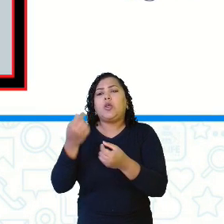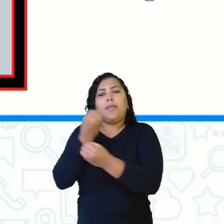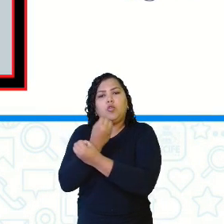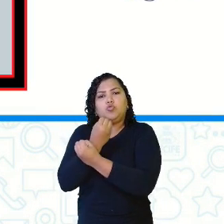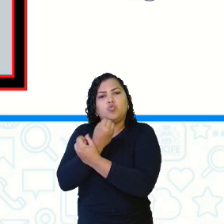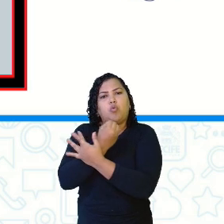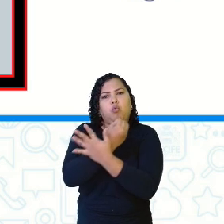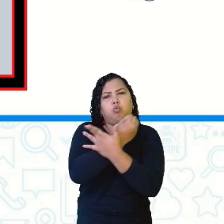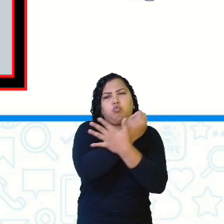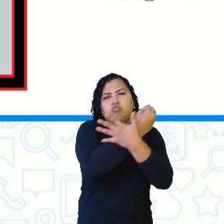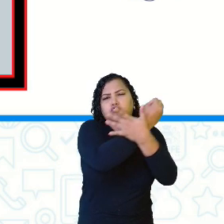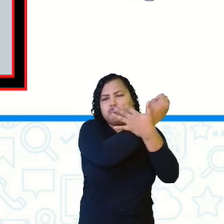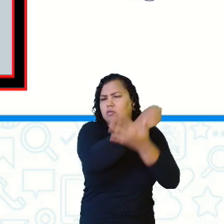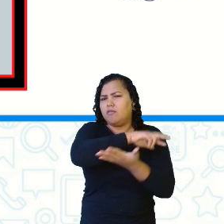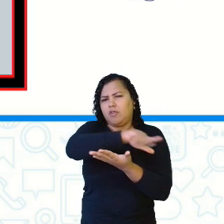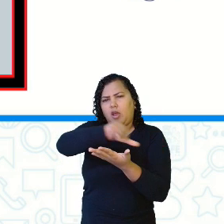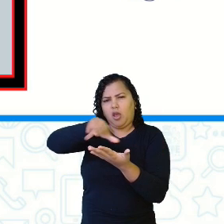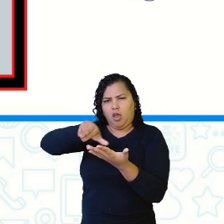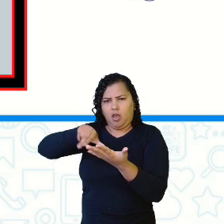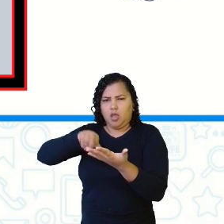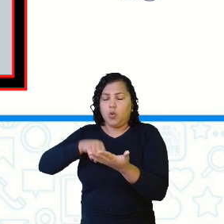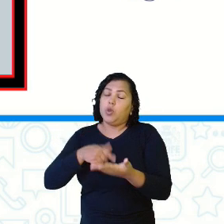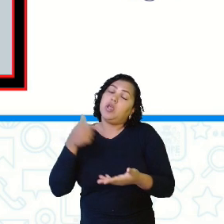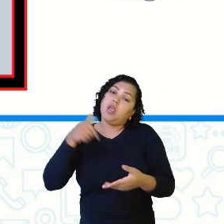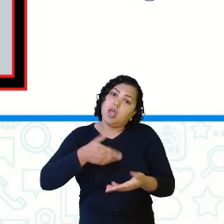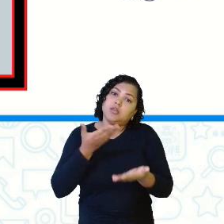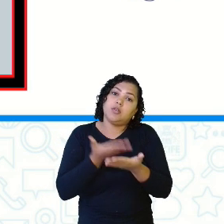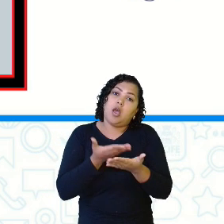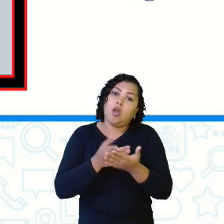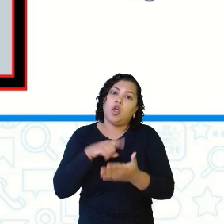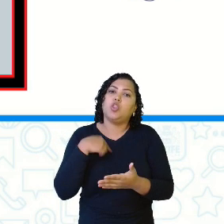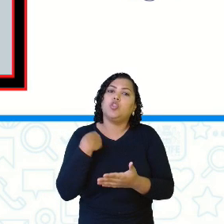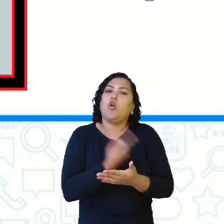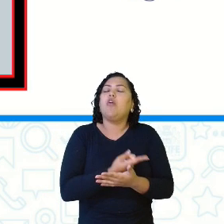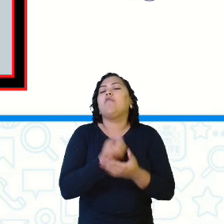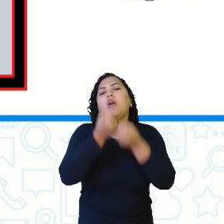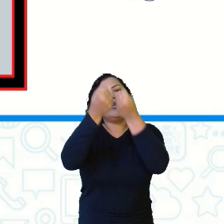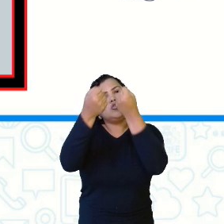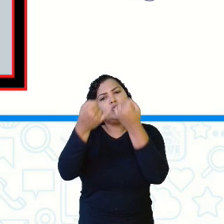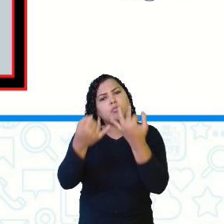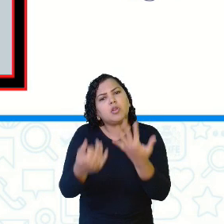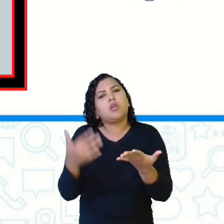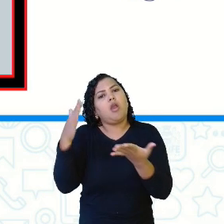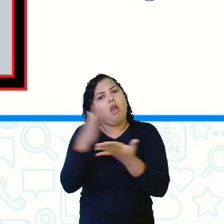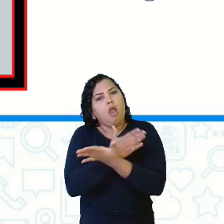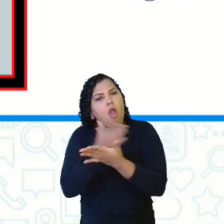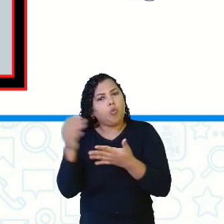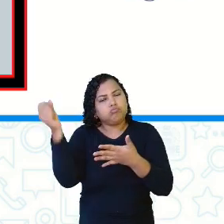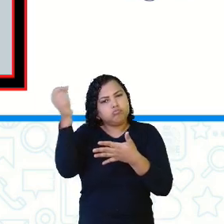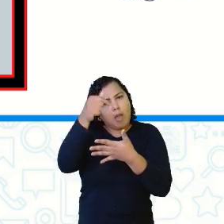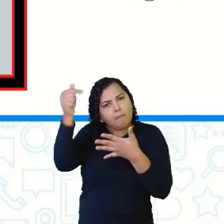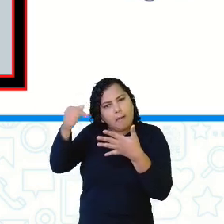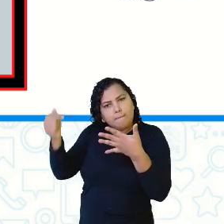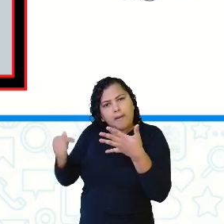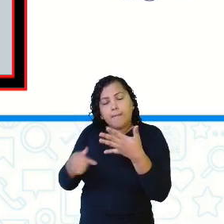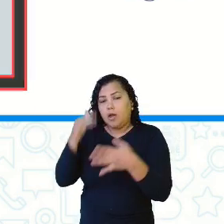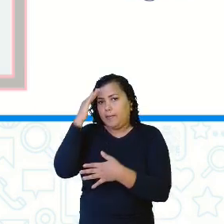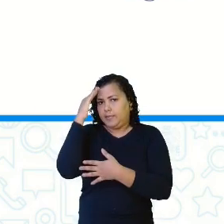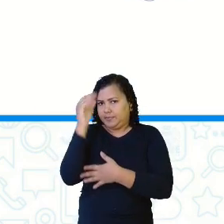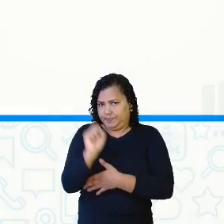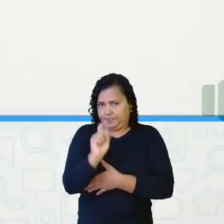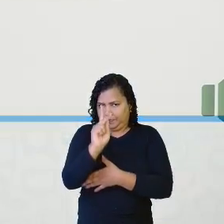anãos, entre outros. E a gente, durante essa aula, nós vamos falar um pouquinho sobre alguns desses astros, os